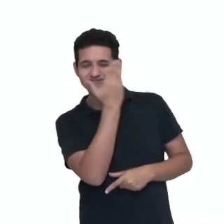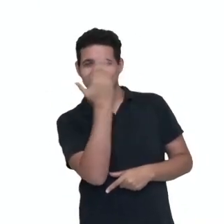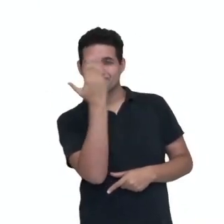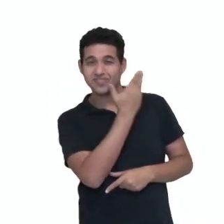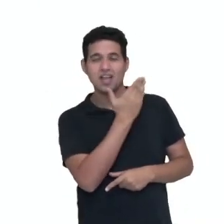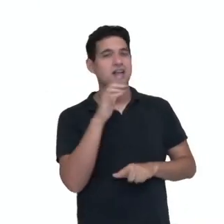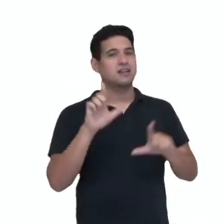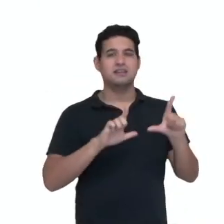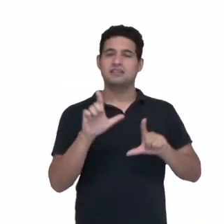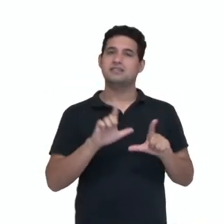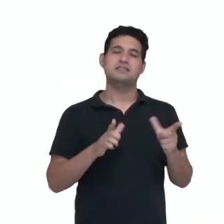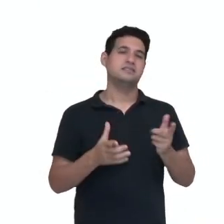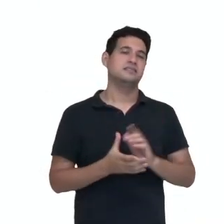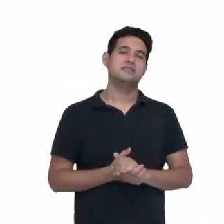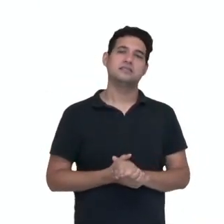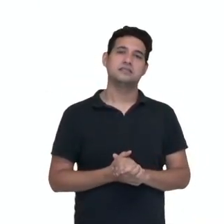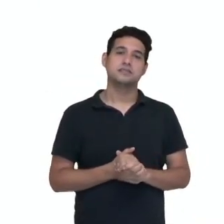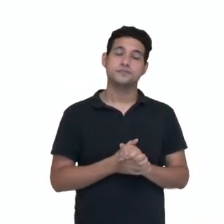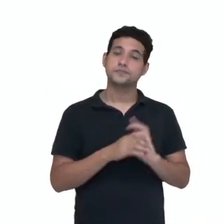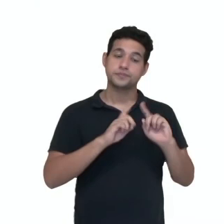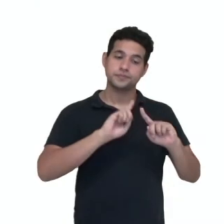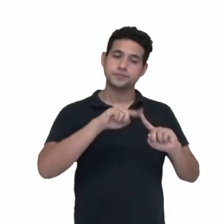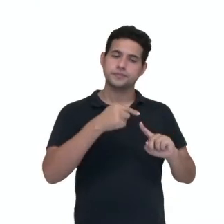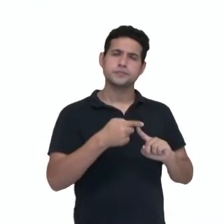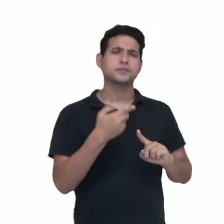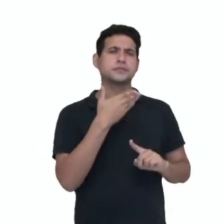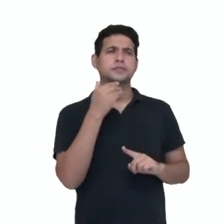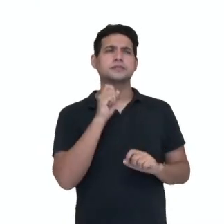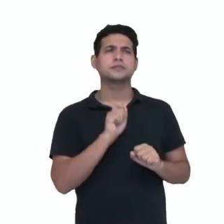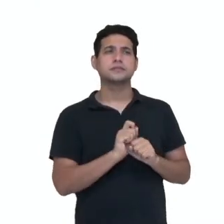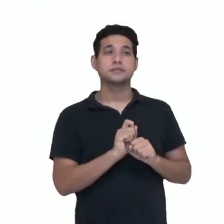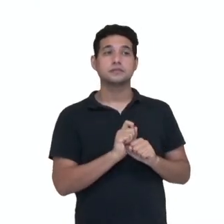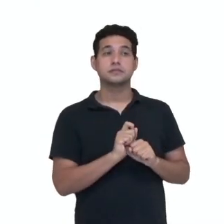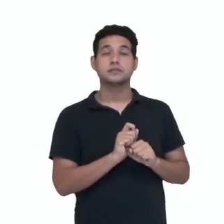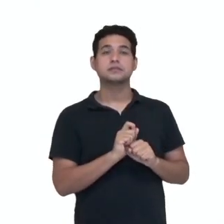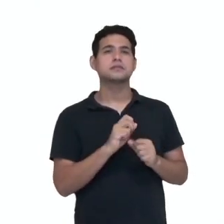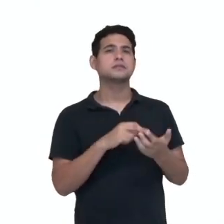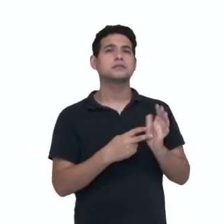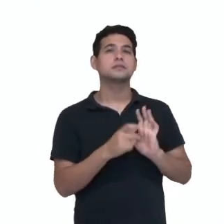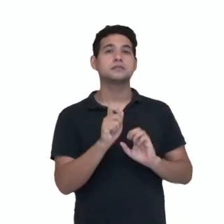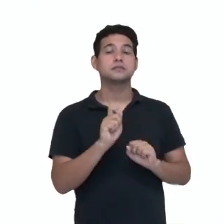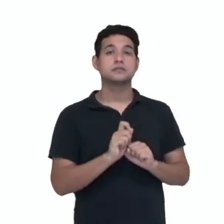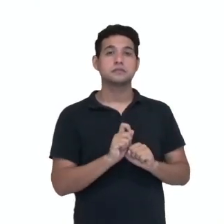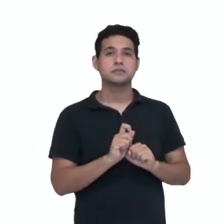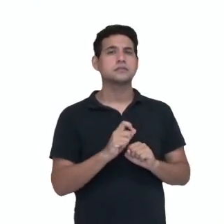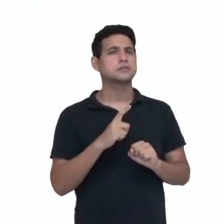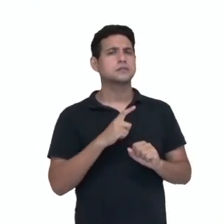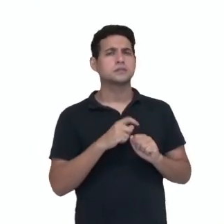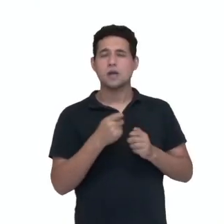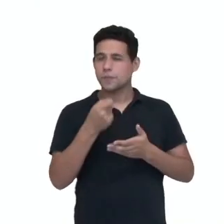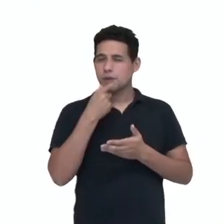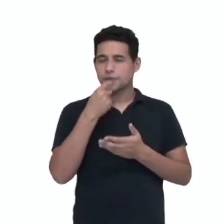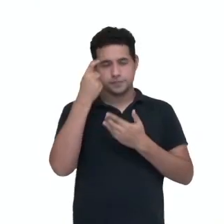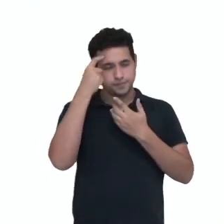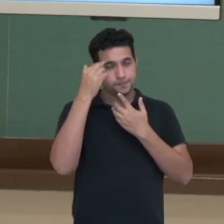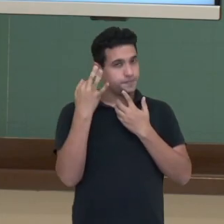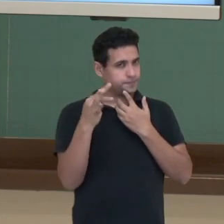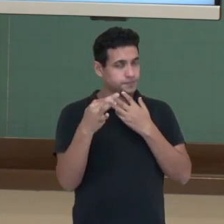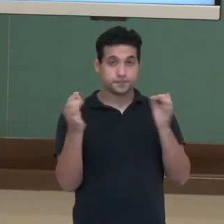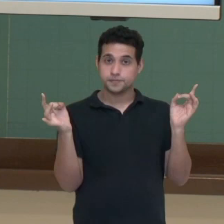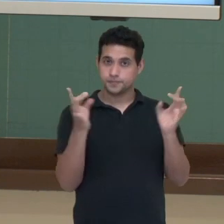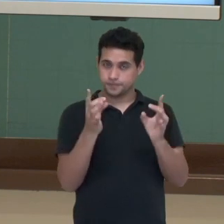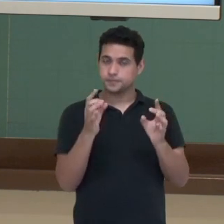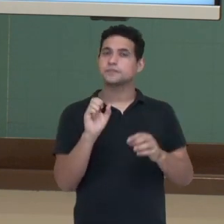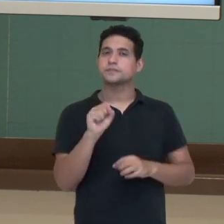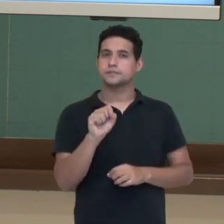de la televisión. Después, me duele la cabeza, así que tomaré pastilla para el dolor. Me duele